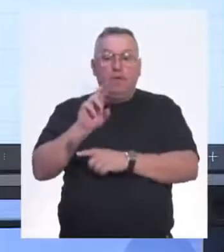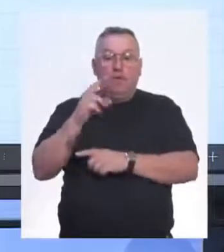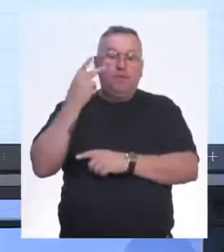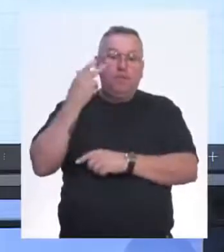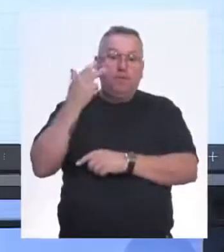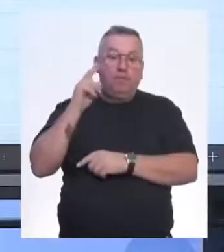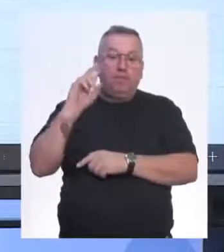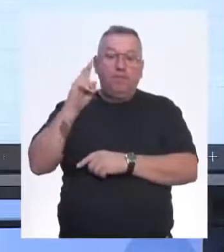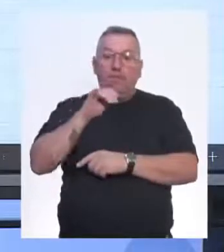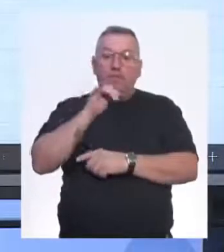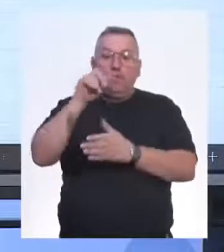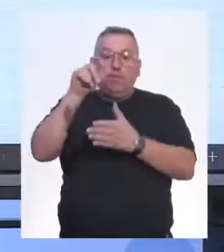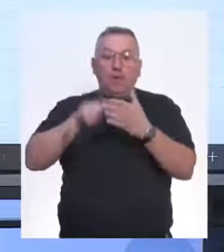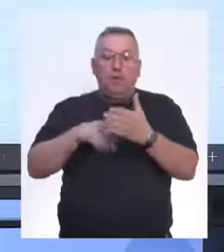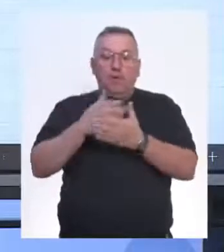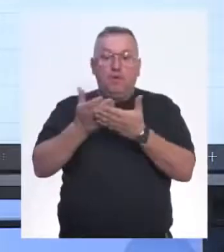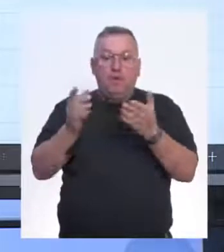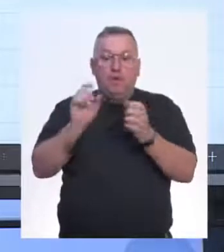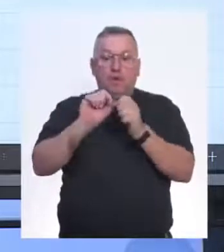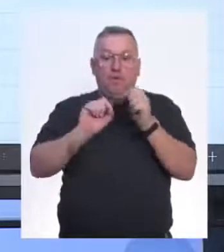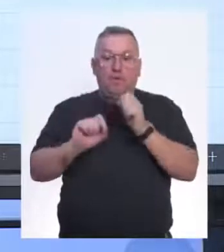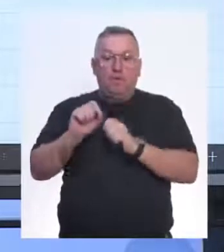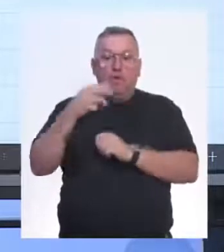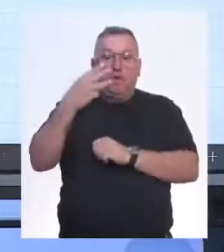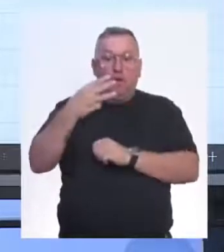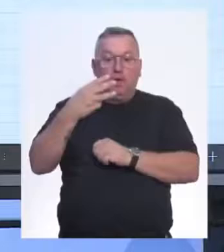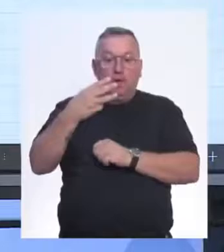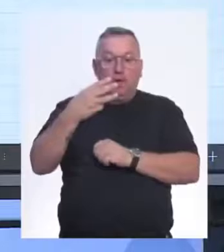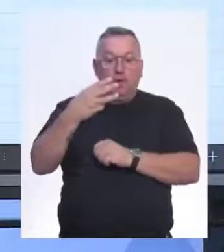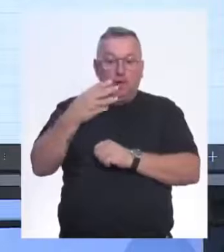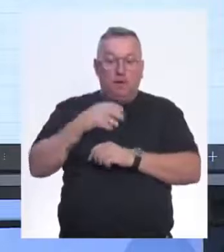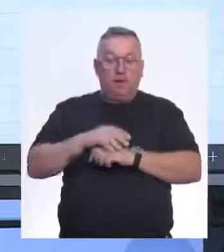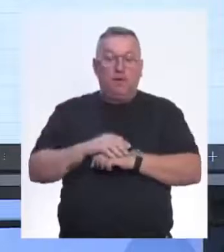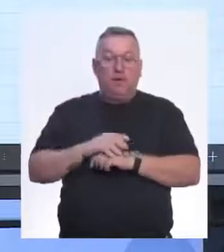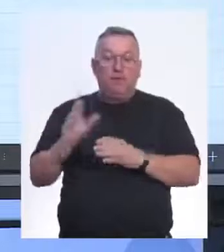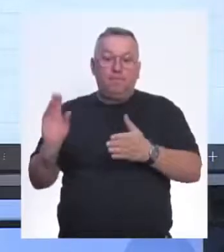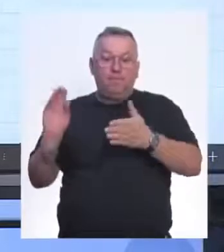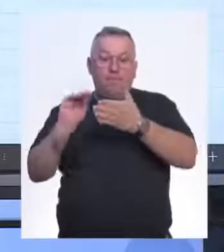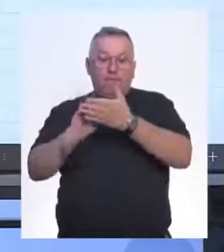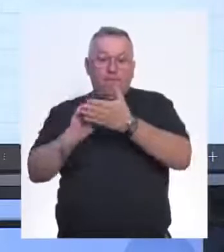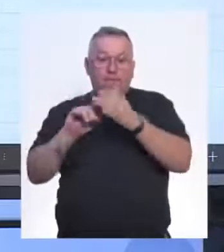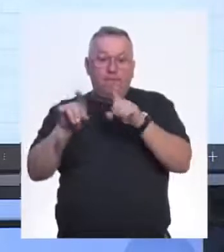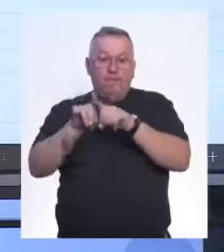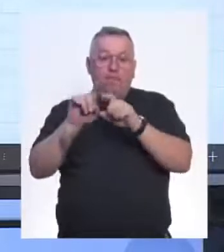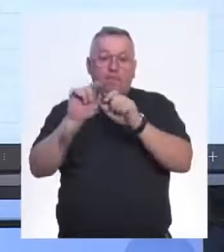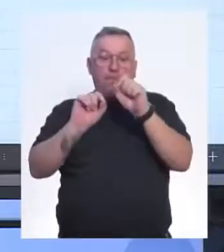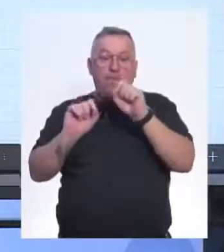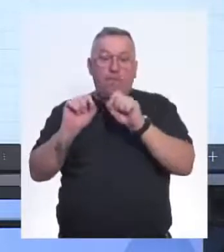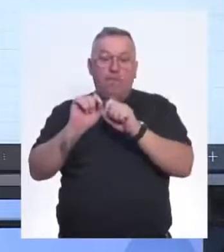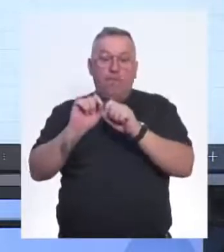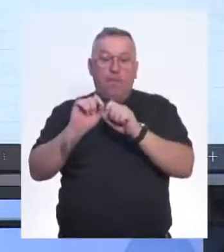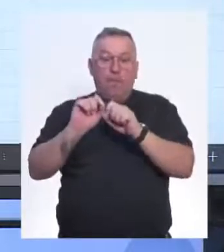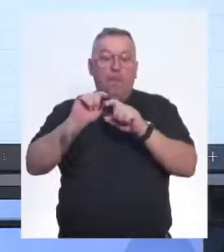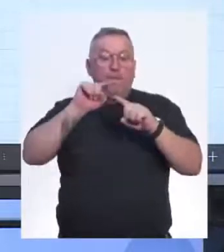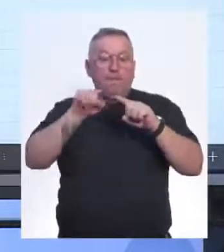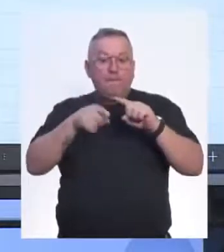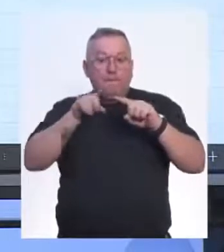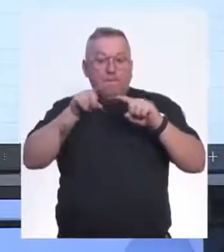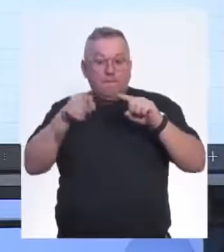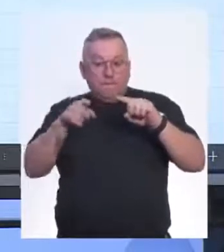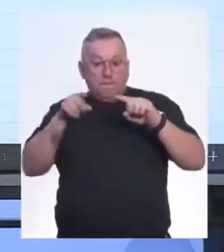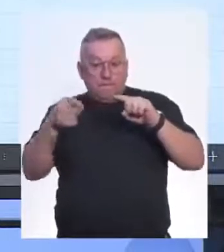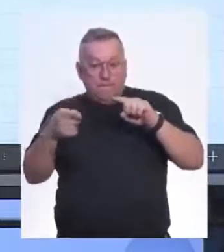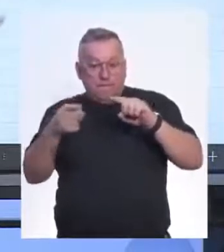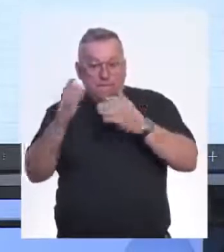um modelo para vocês. Então, o que eu fiz? Eu peguei os 3 denominadores, coloquei e coloquei eles entre vírgulas, digamos assim,